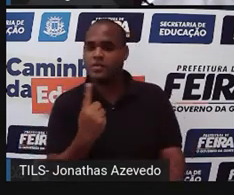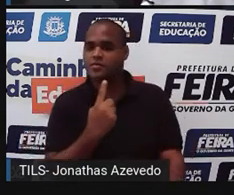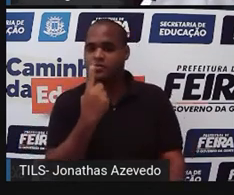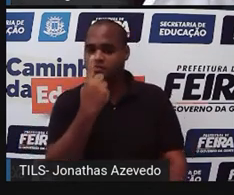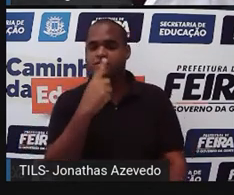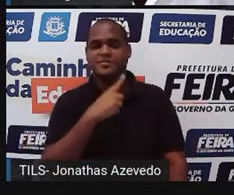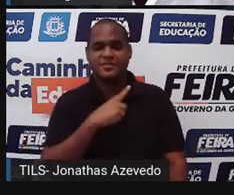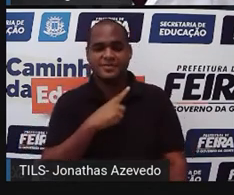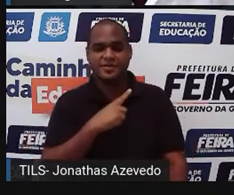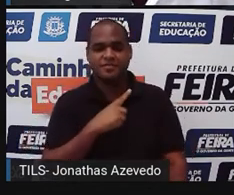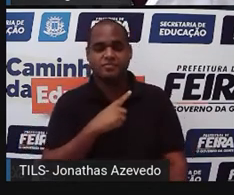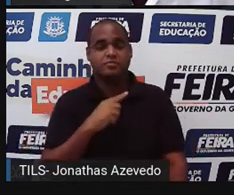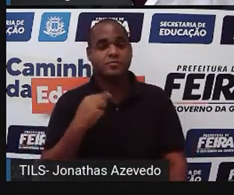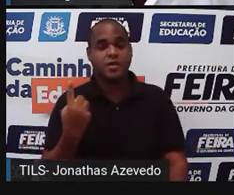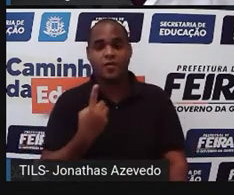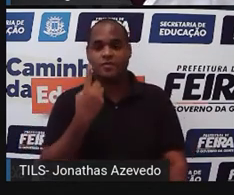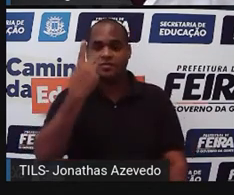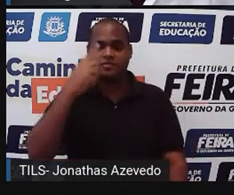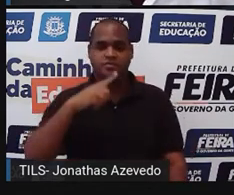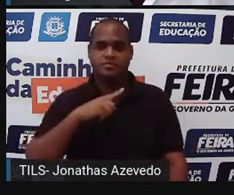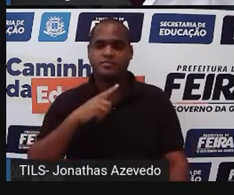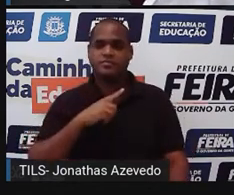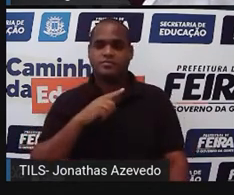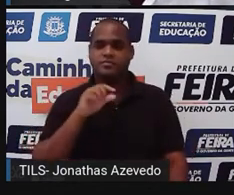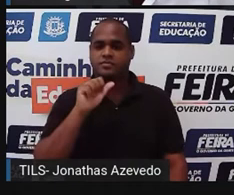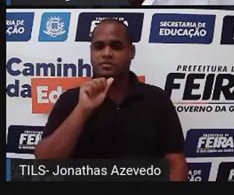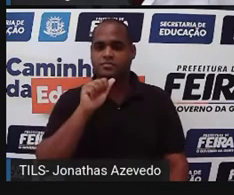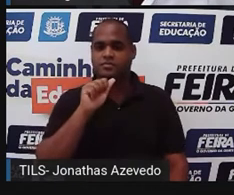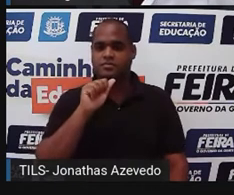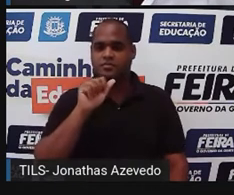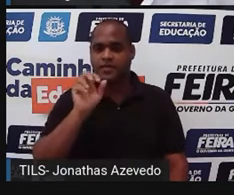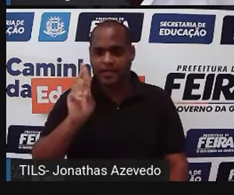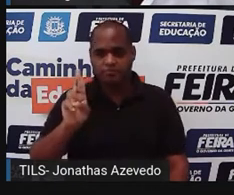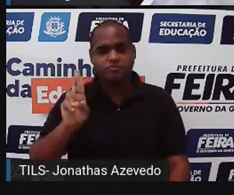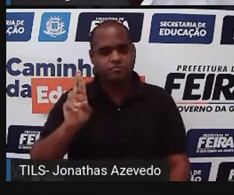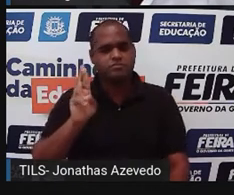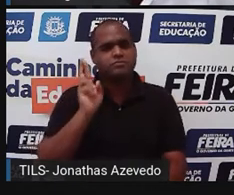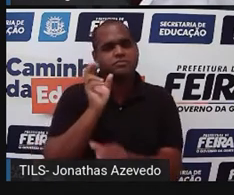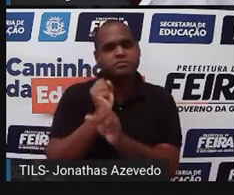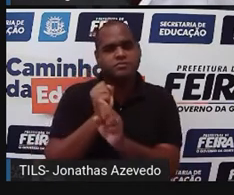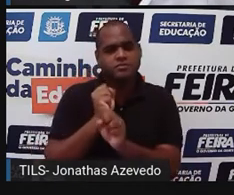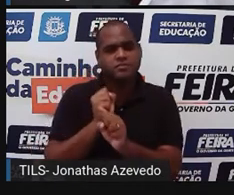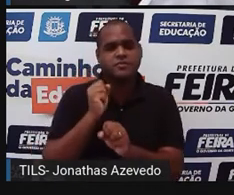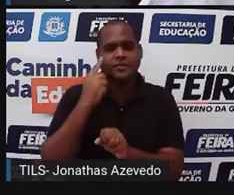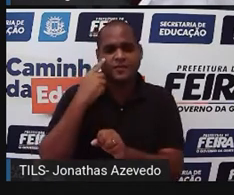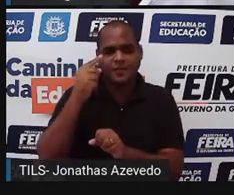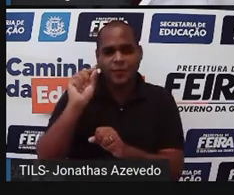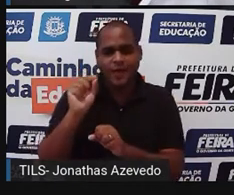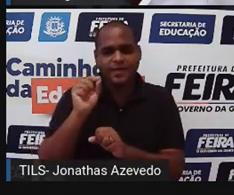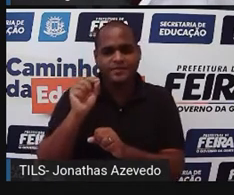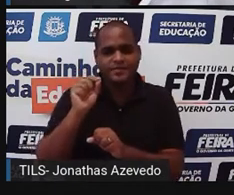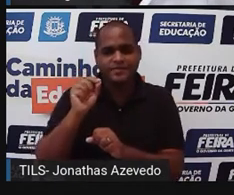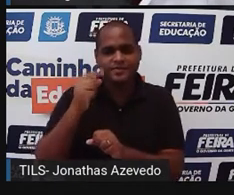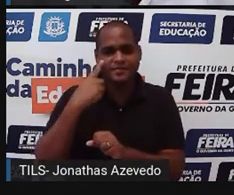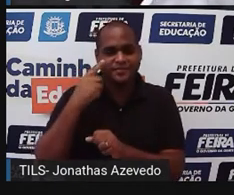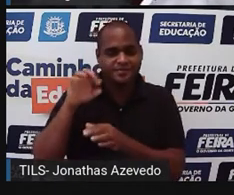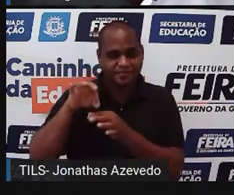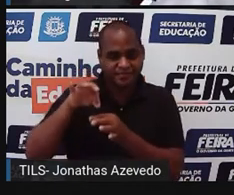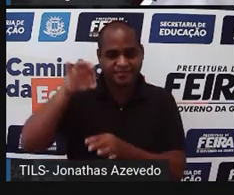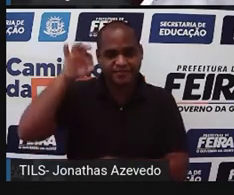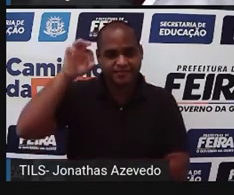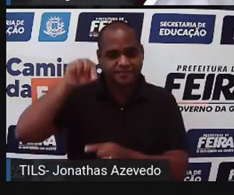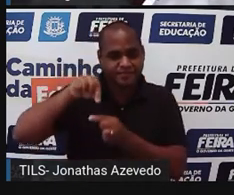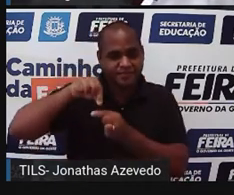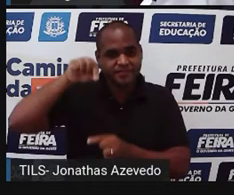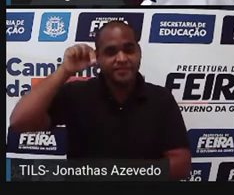altura do retângulo a altura do retângulo essa medida vem aqui né na vertical tá medida asinha em